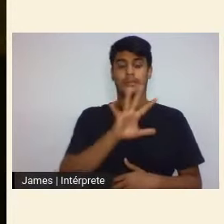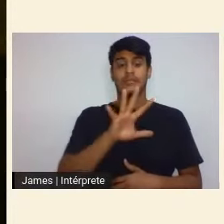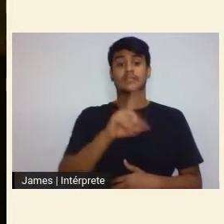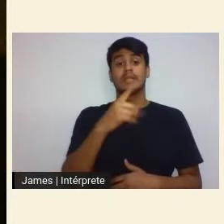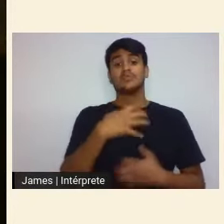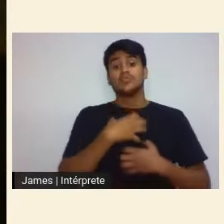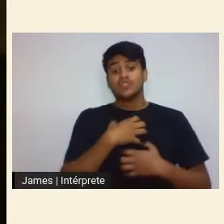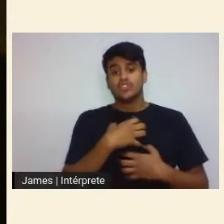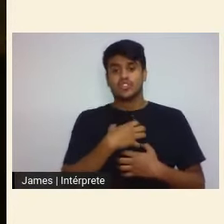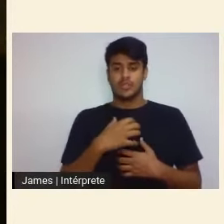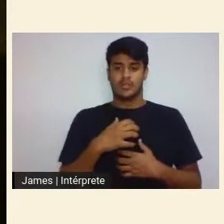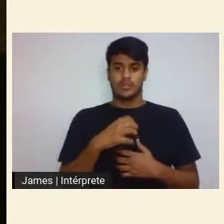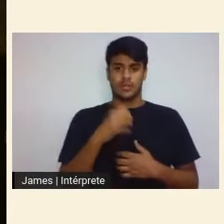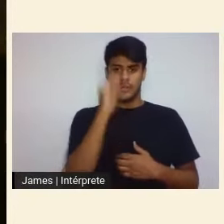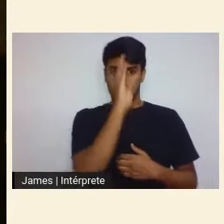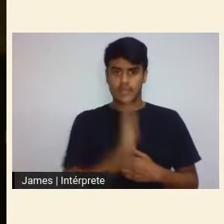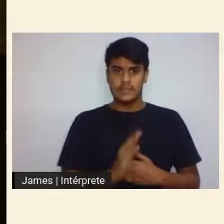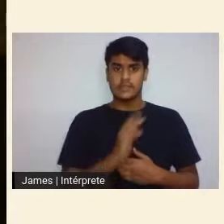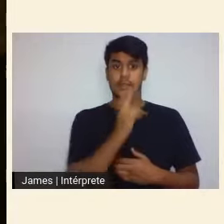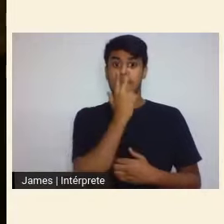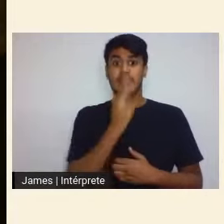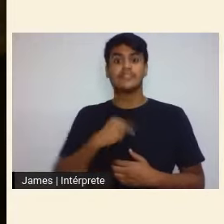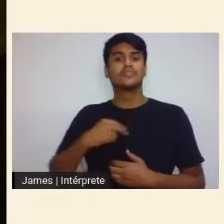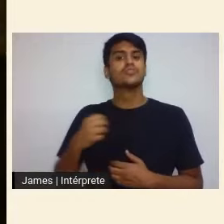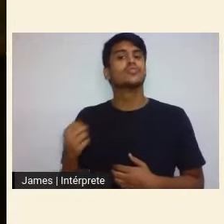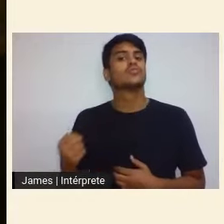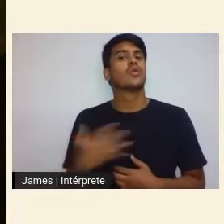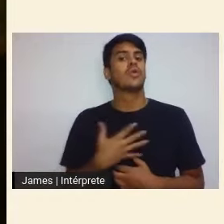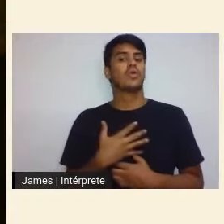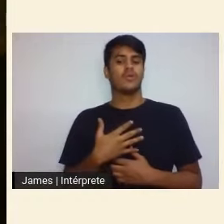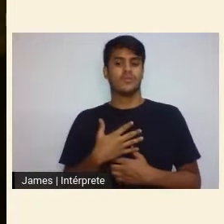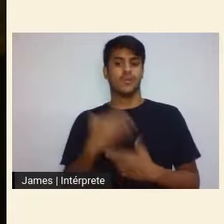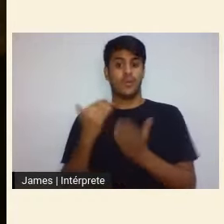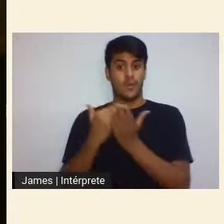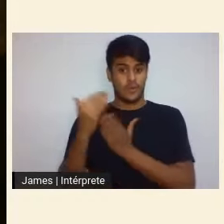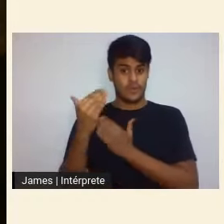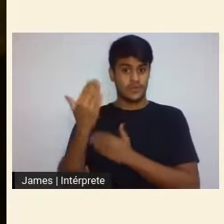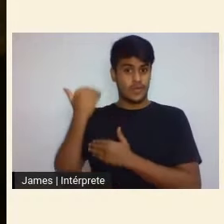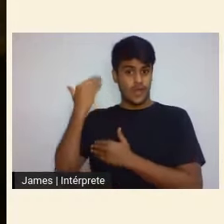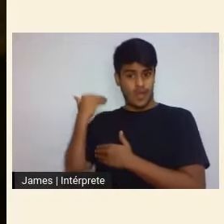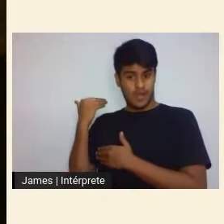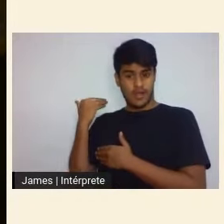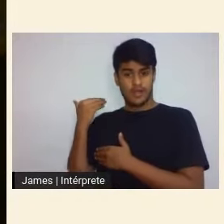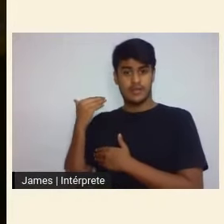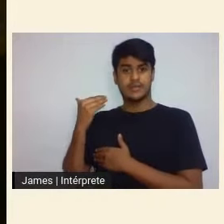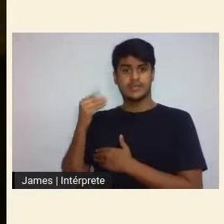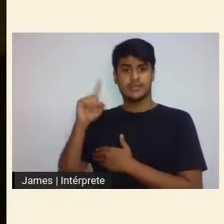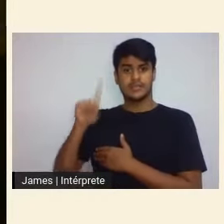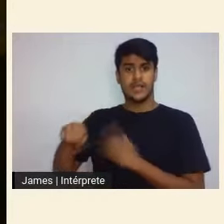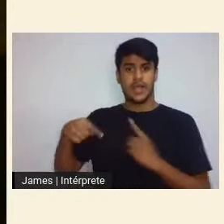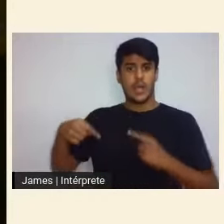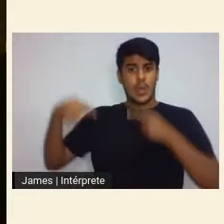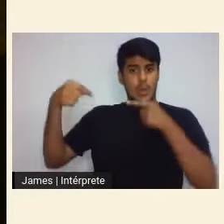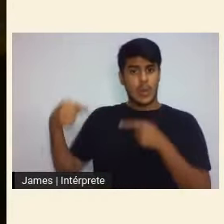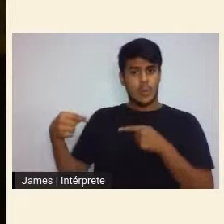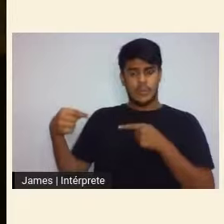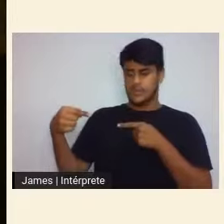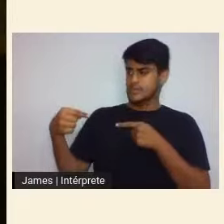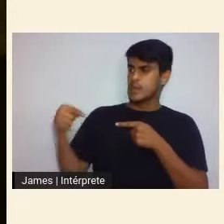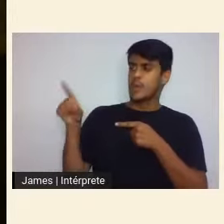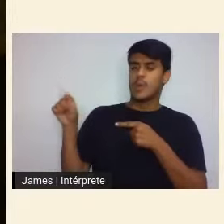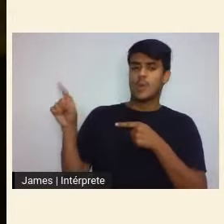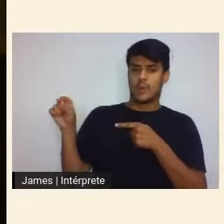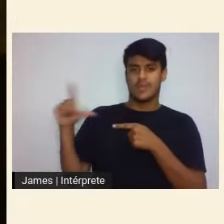de que o Brasil é um país dual. Formulado inicialmente como uma oposição, acho que os que me